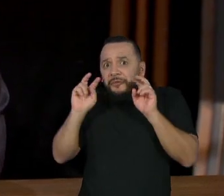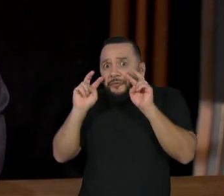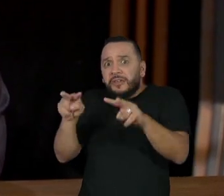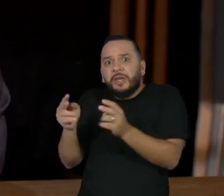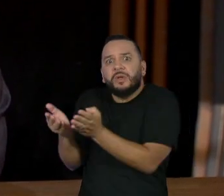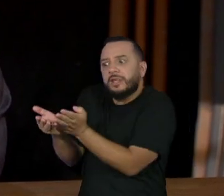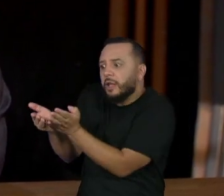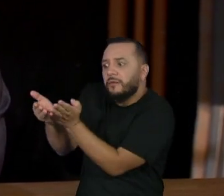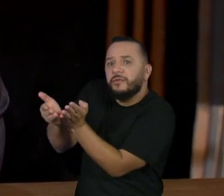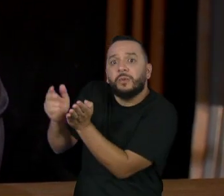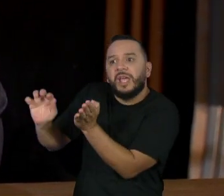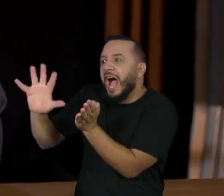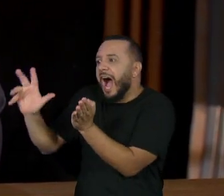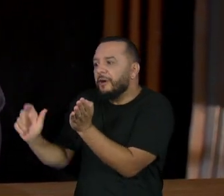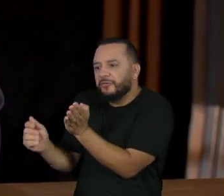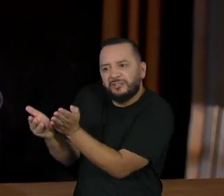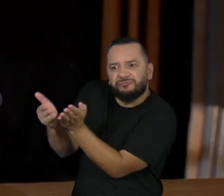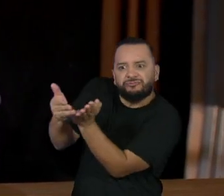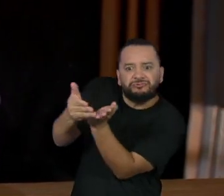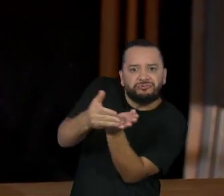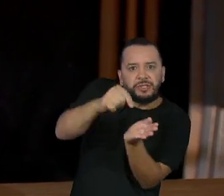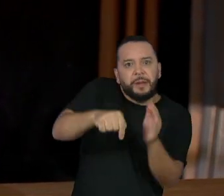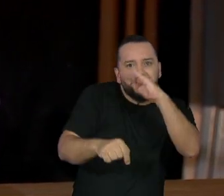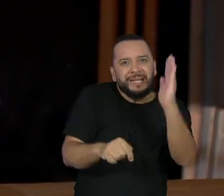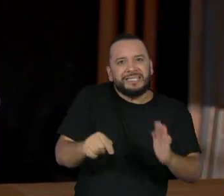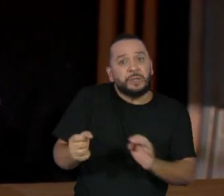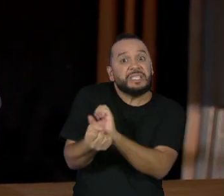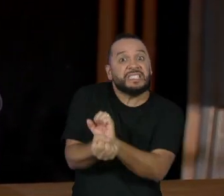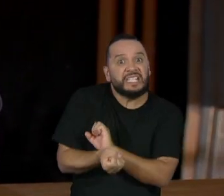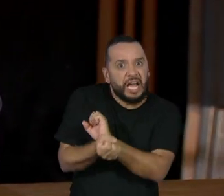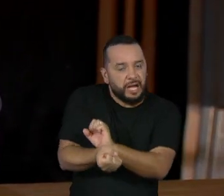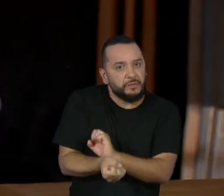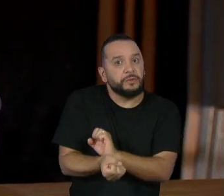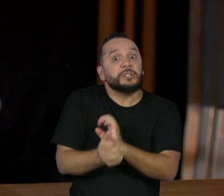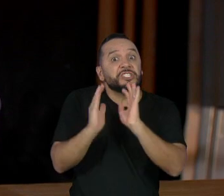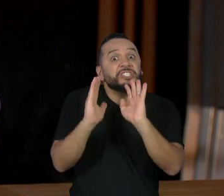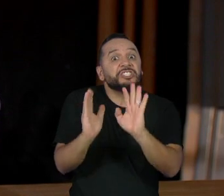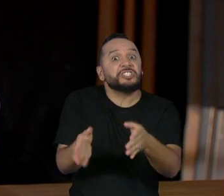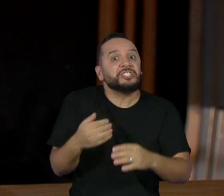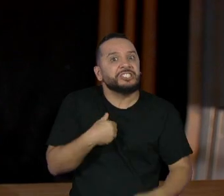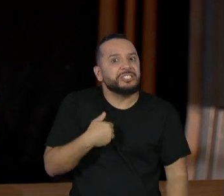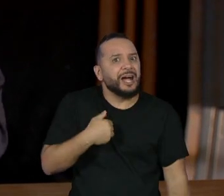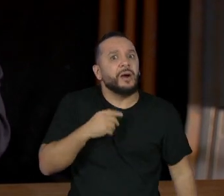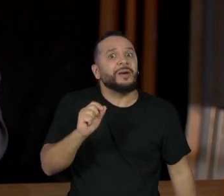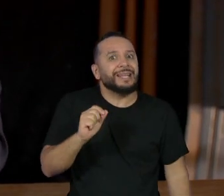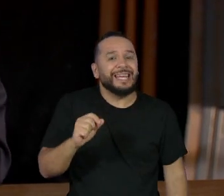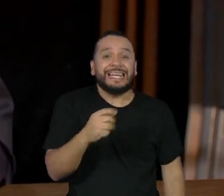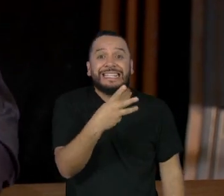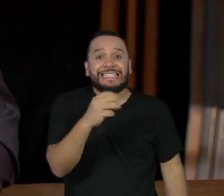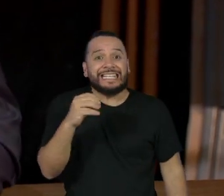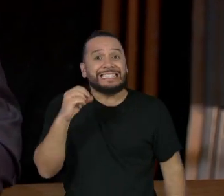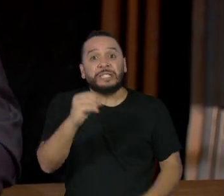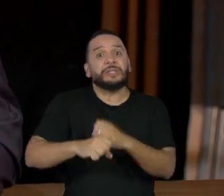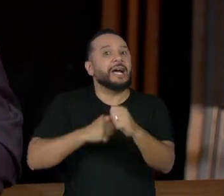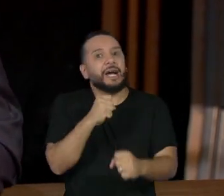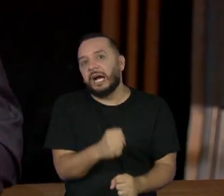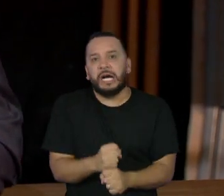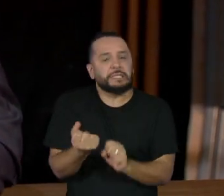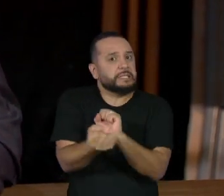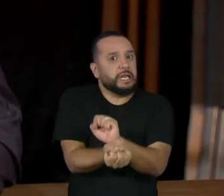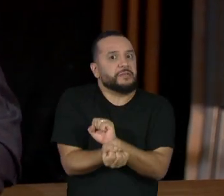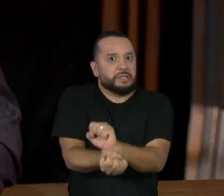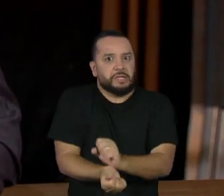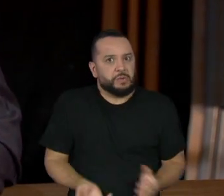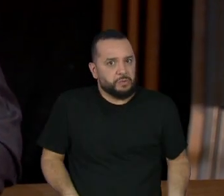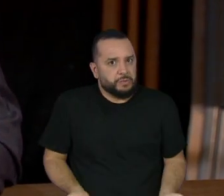para o Brasil. Isso já era 3 séculos de escravidão. Qual seria a reação do poeta se pudesse ver uma